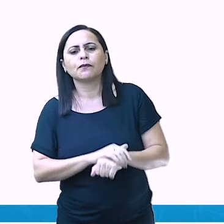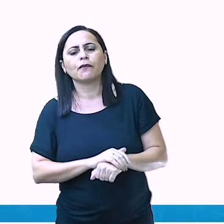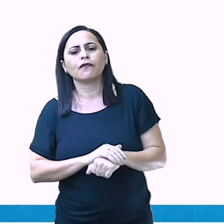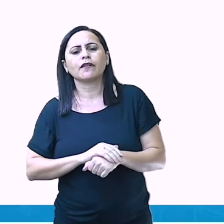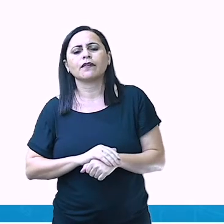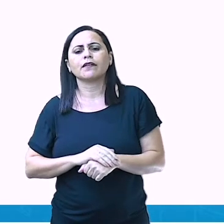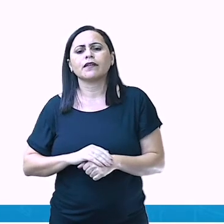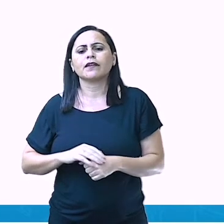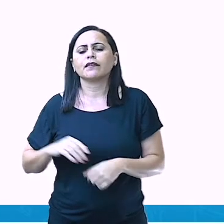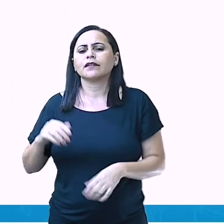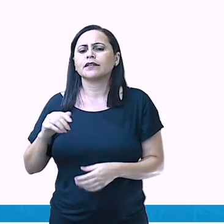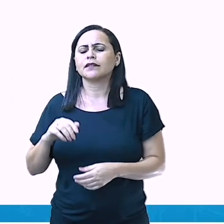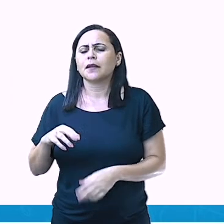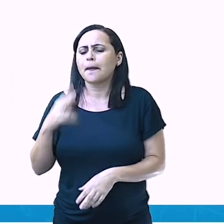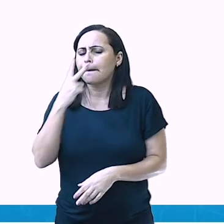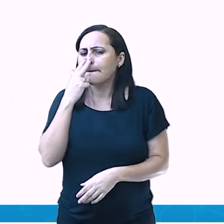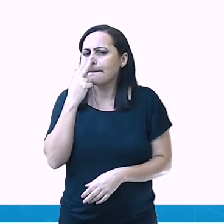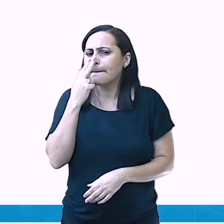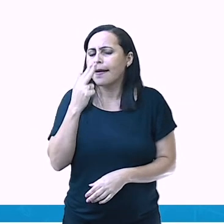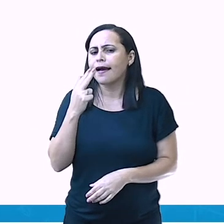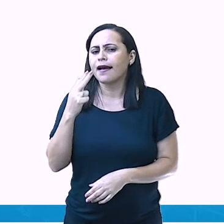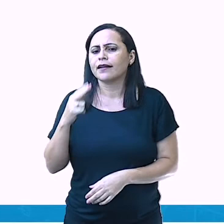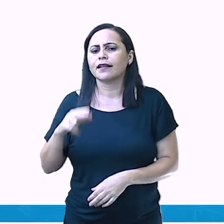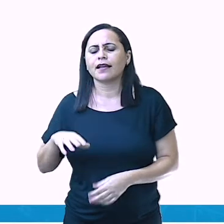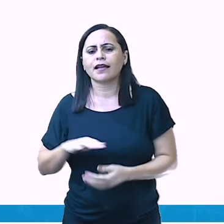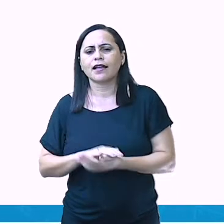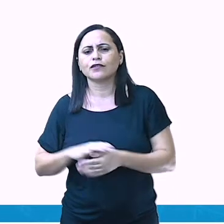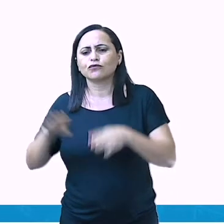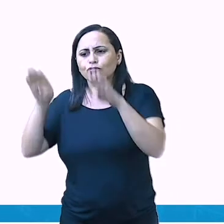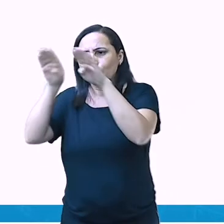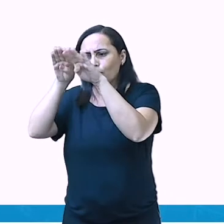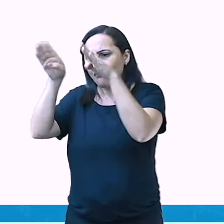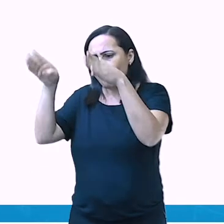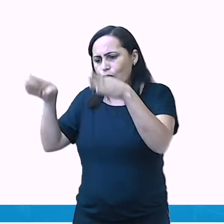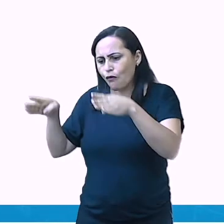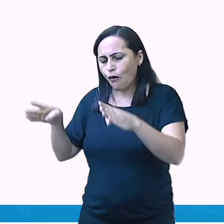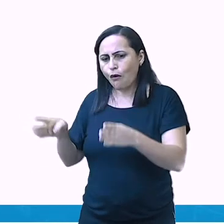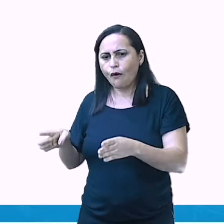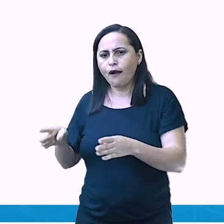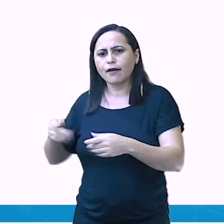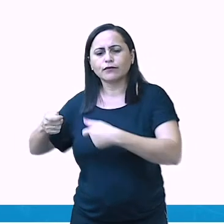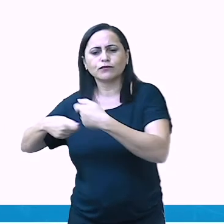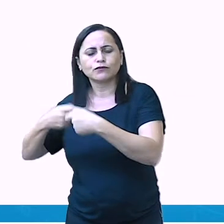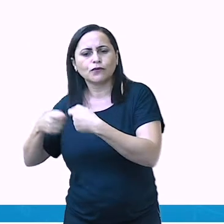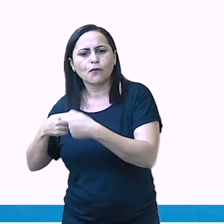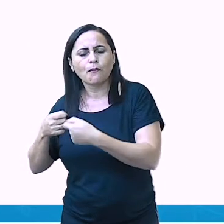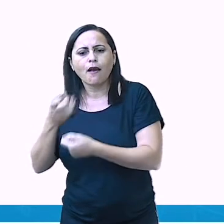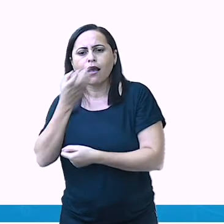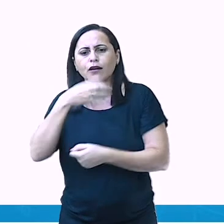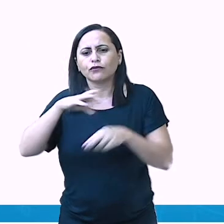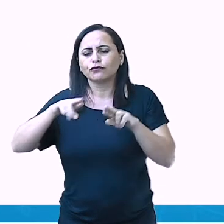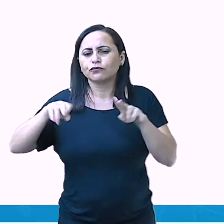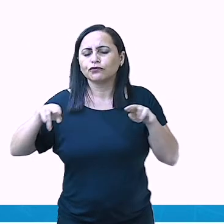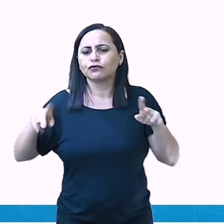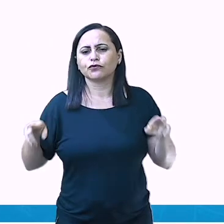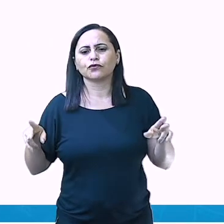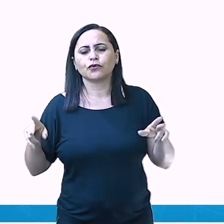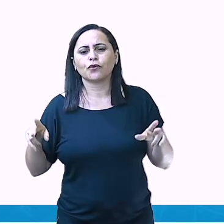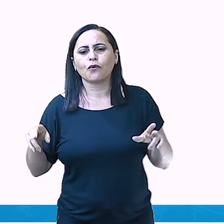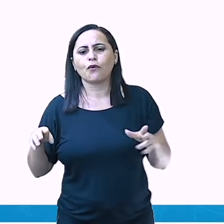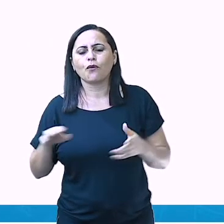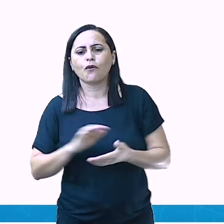identificar que parece muito, lembra muito, com as barracas de frutas, artesanato, panela, de tudo